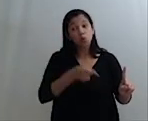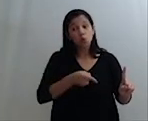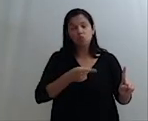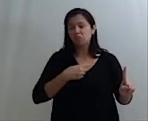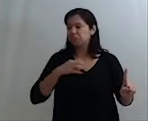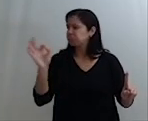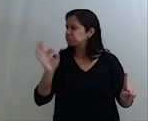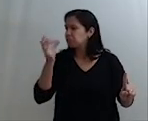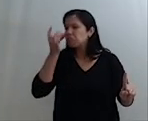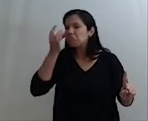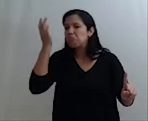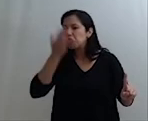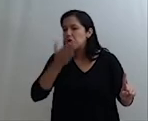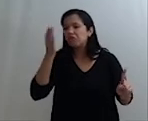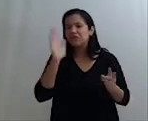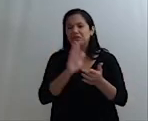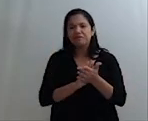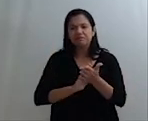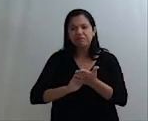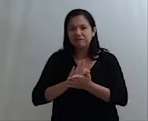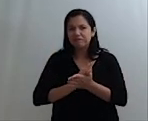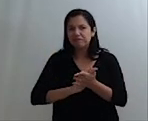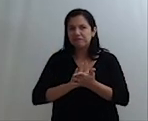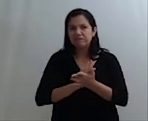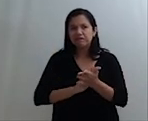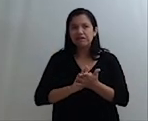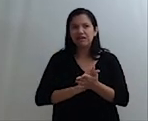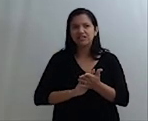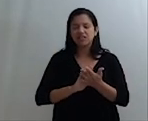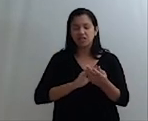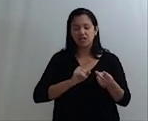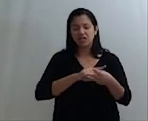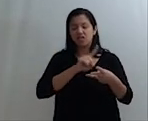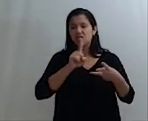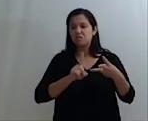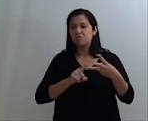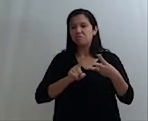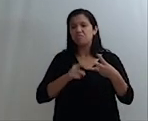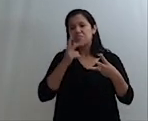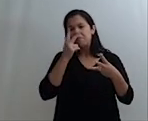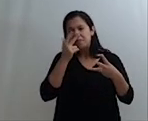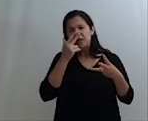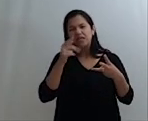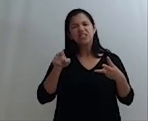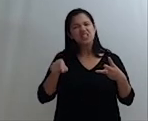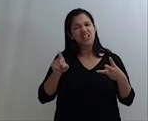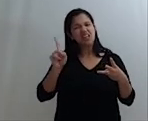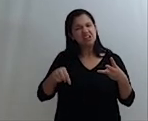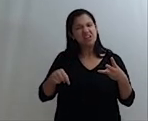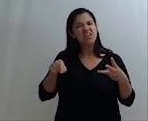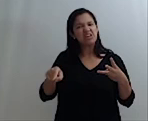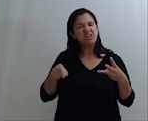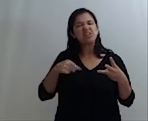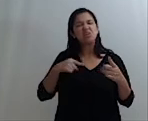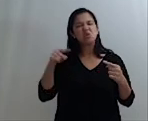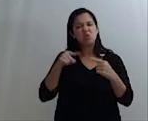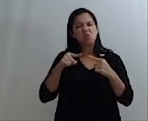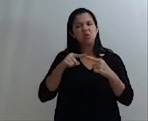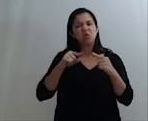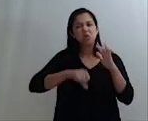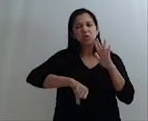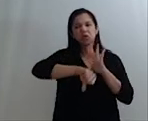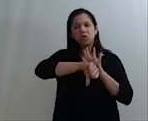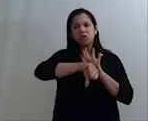no processo conveniência para institução Criminal a institução foi encerrada